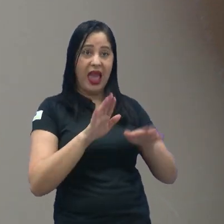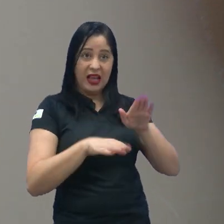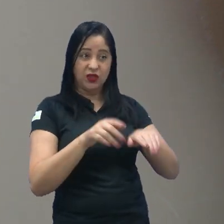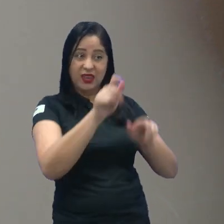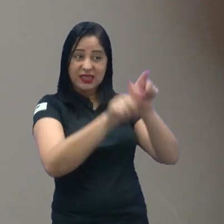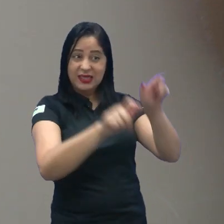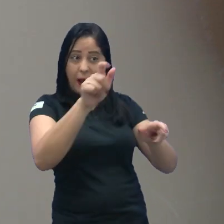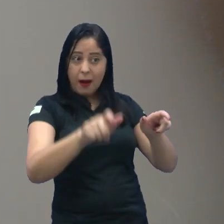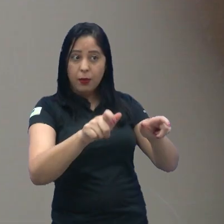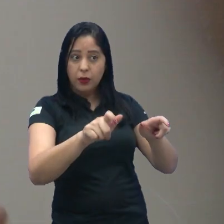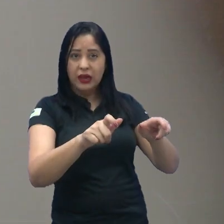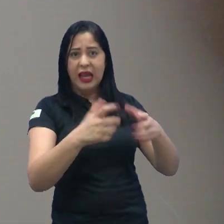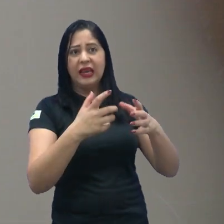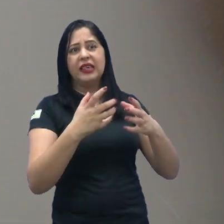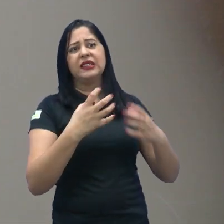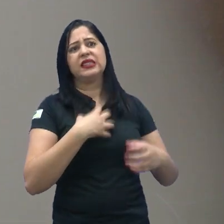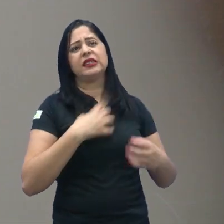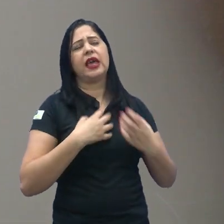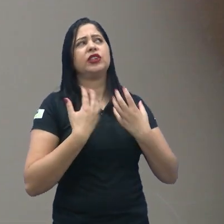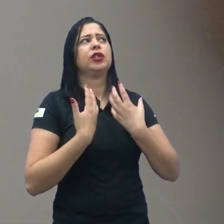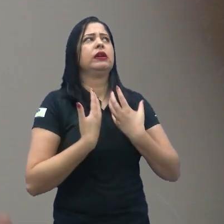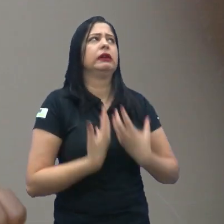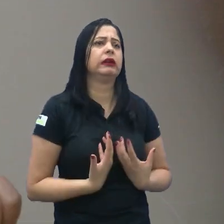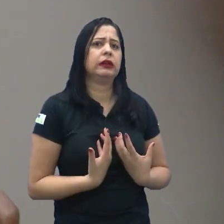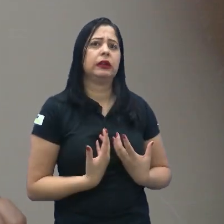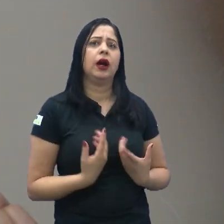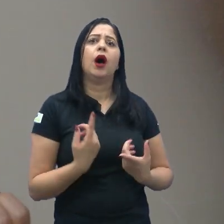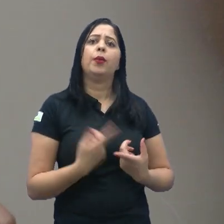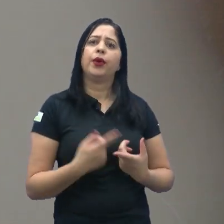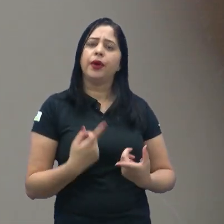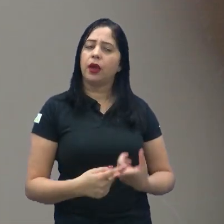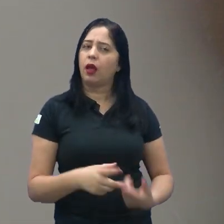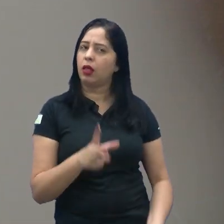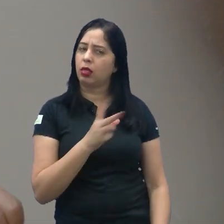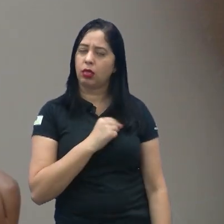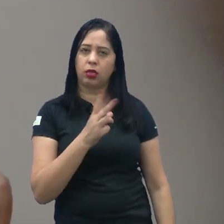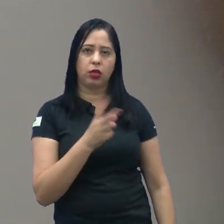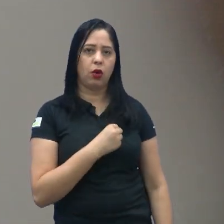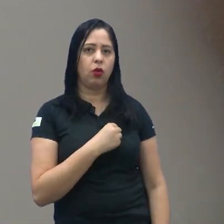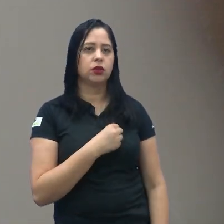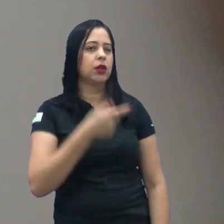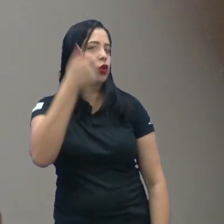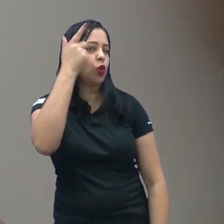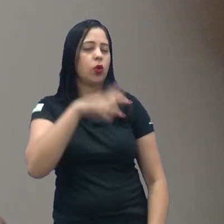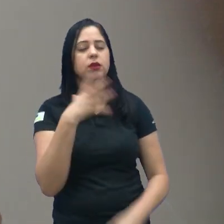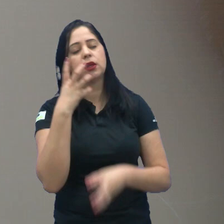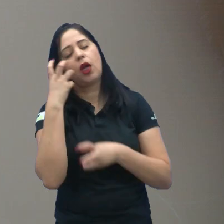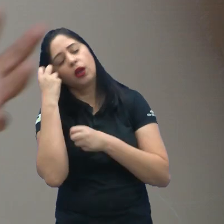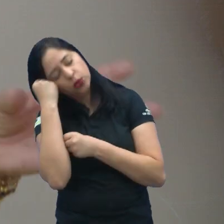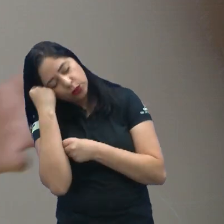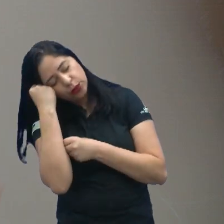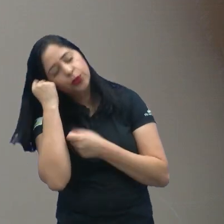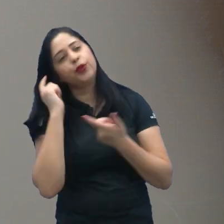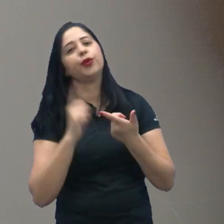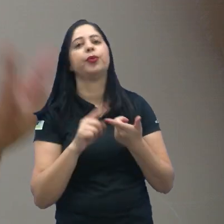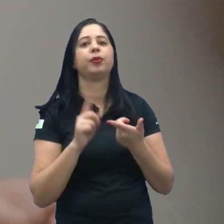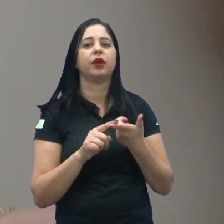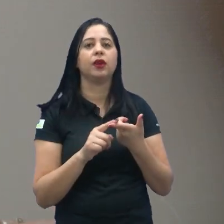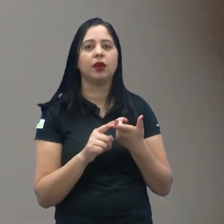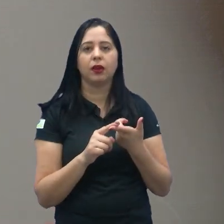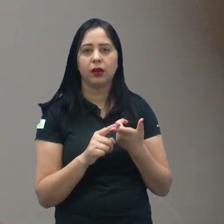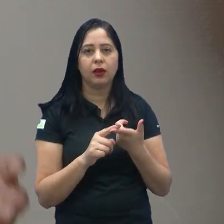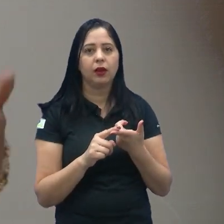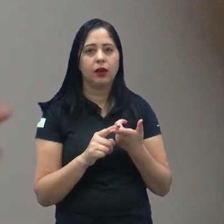sentem sobrecarregadas. Sim. Porque o neném consome muito, a gente sabe, né? A gente não consegue mais dormir direito, a gente não consegue, tem que estar ali acordada, principalmente